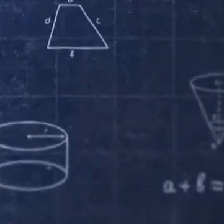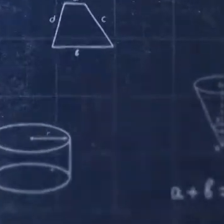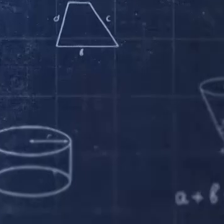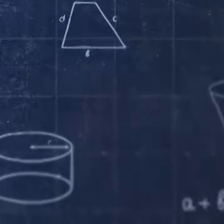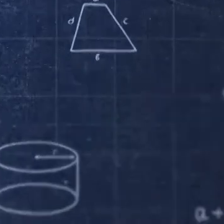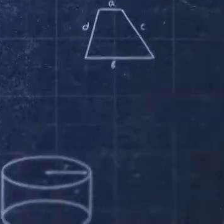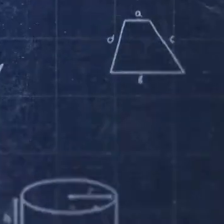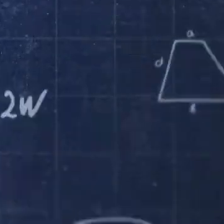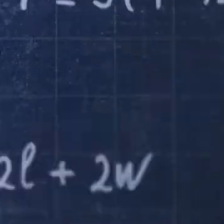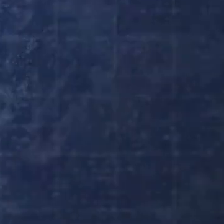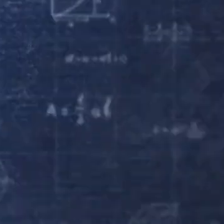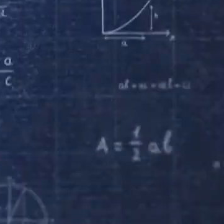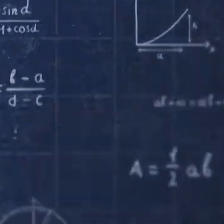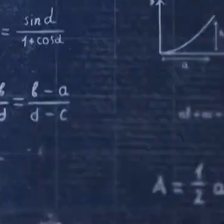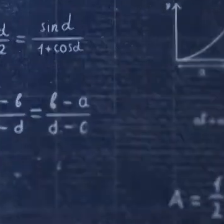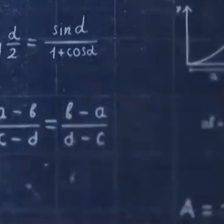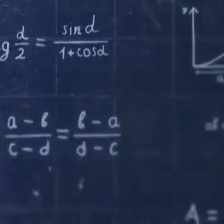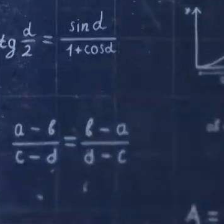Música